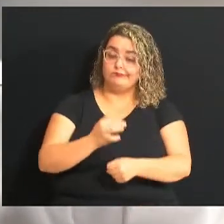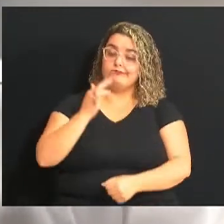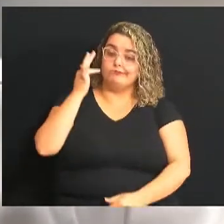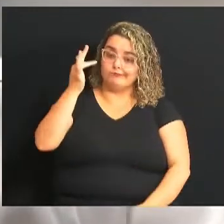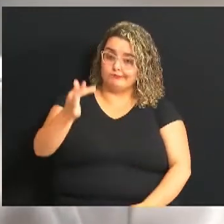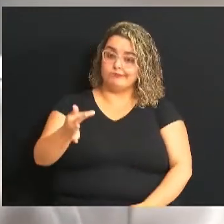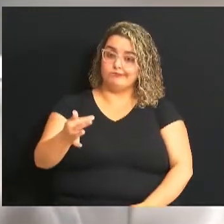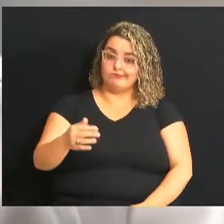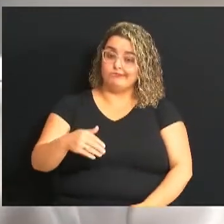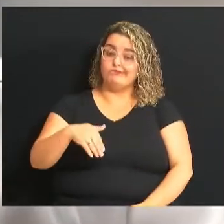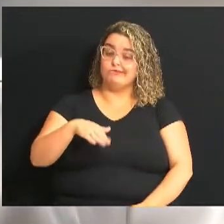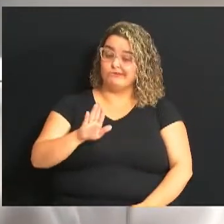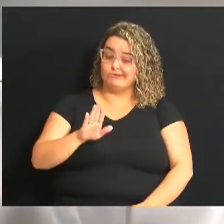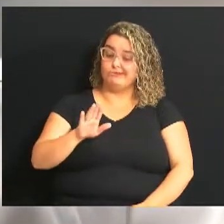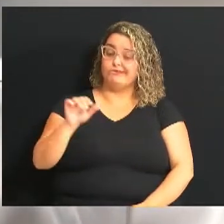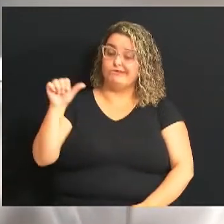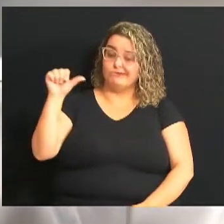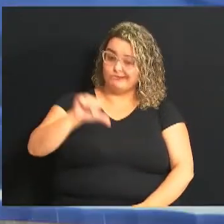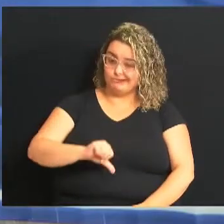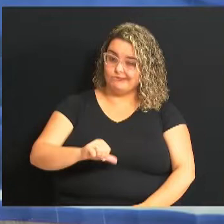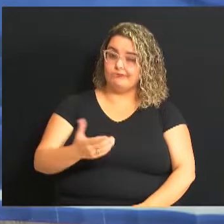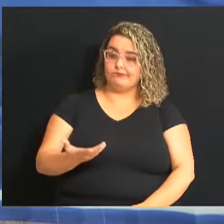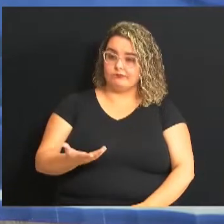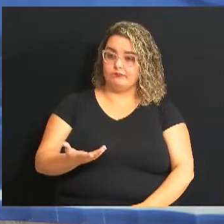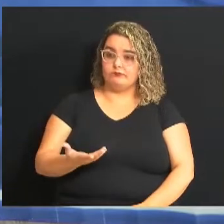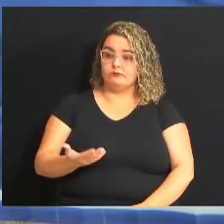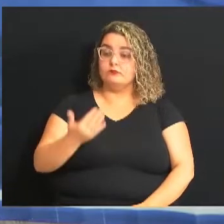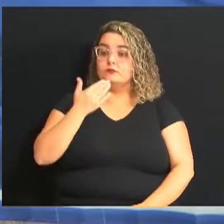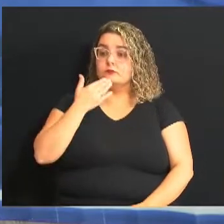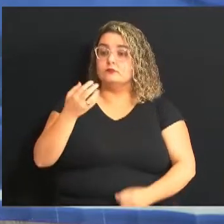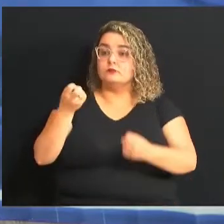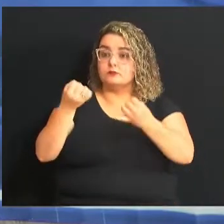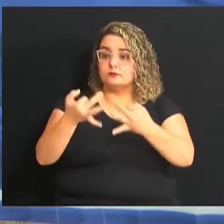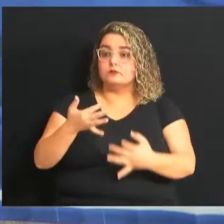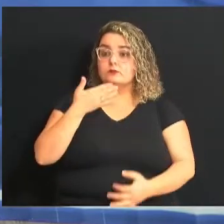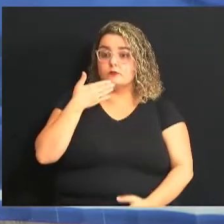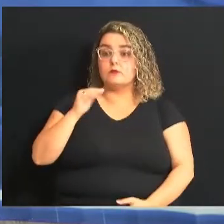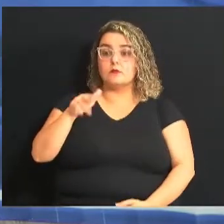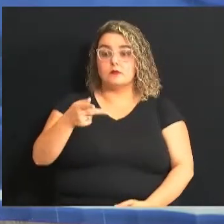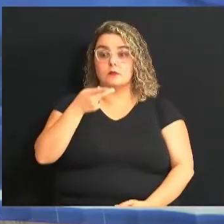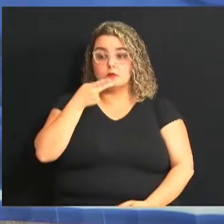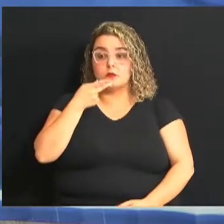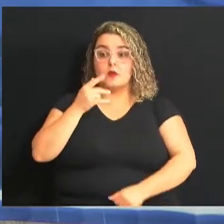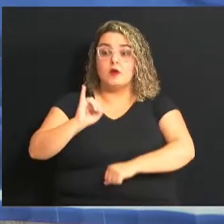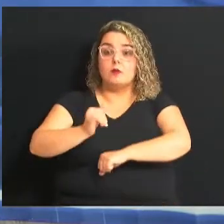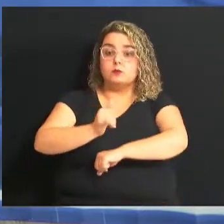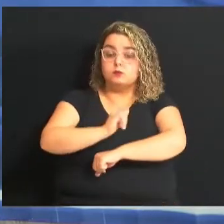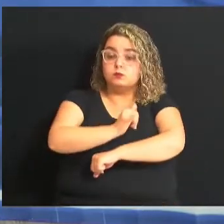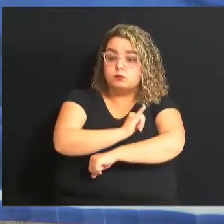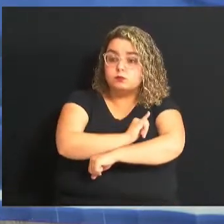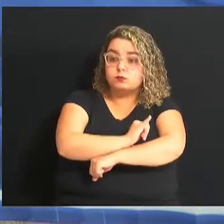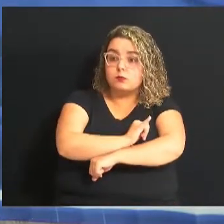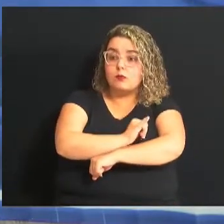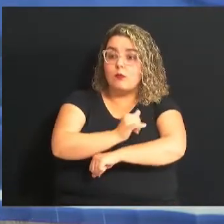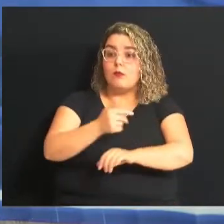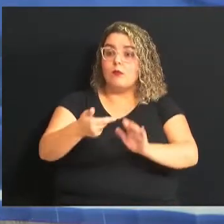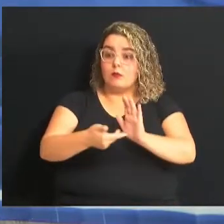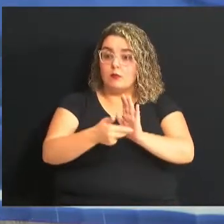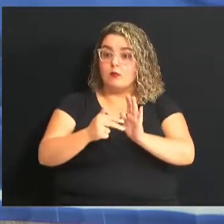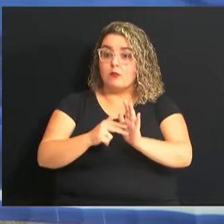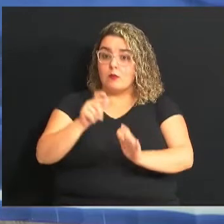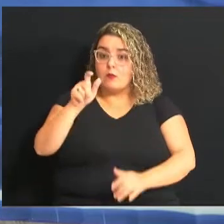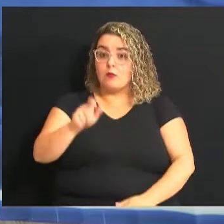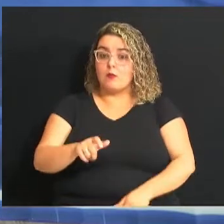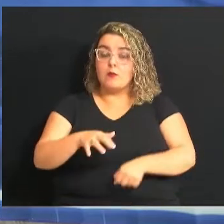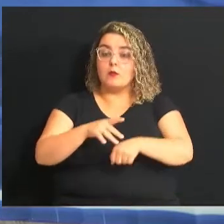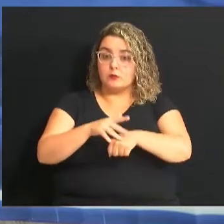pior. Doutor, vou até pedir, né, para o senhor explicar melhor. Quando a gente fala em obesidade, significa que a pessoa está